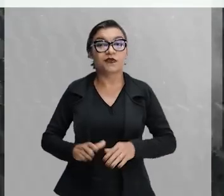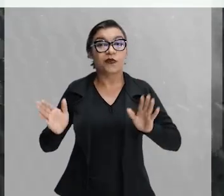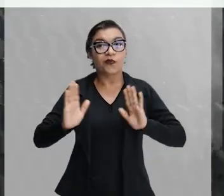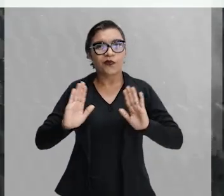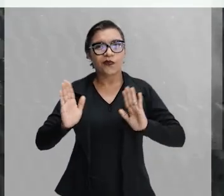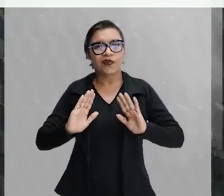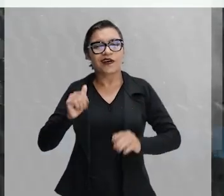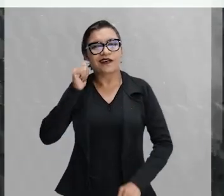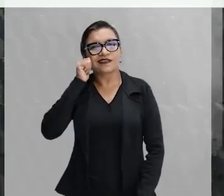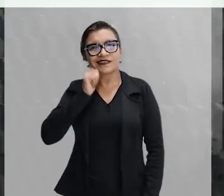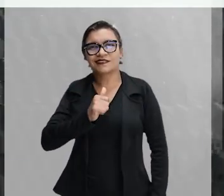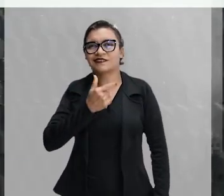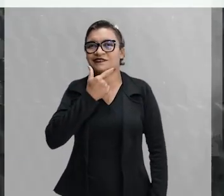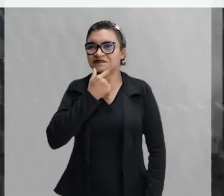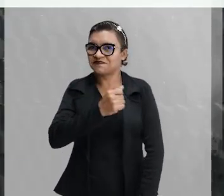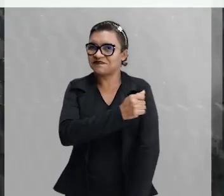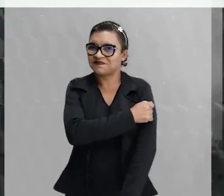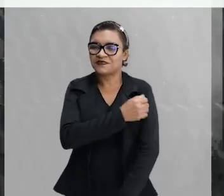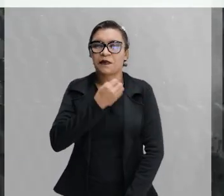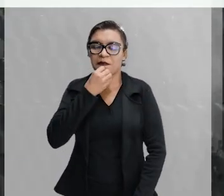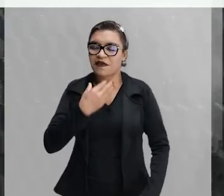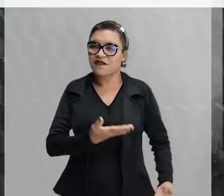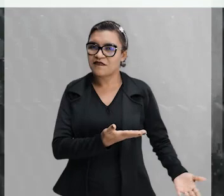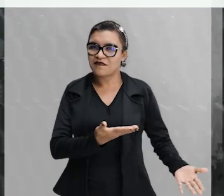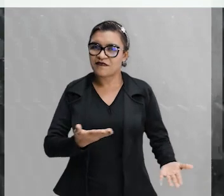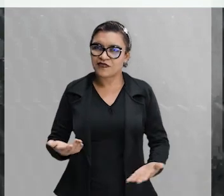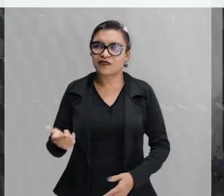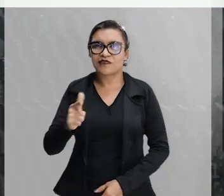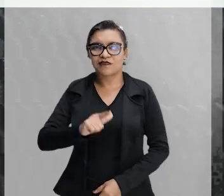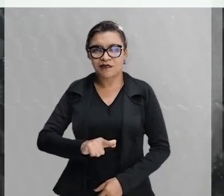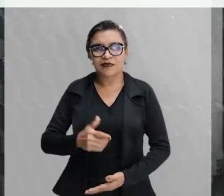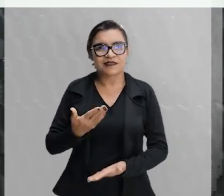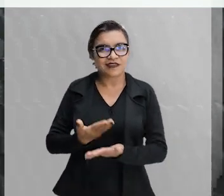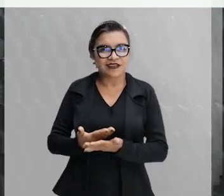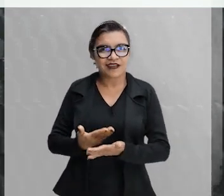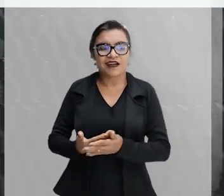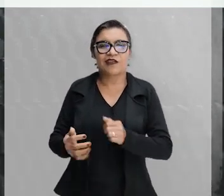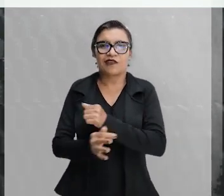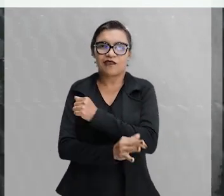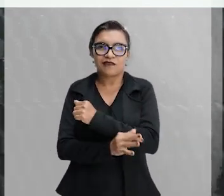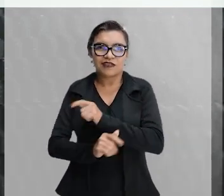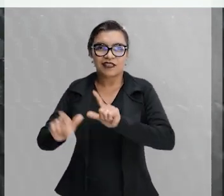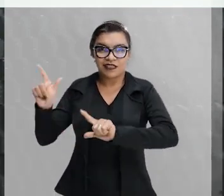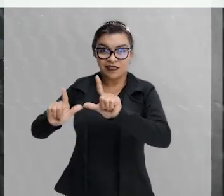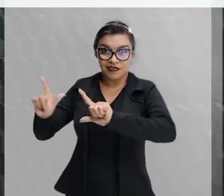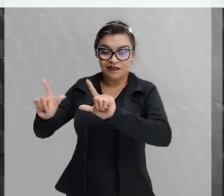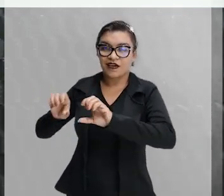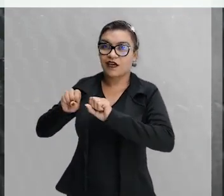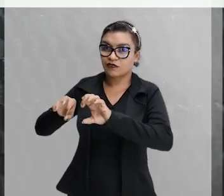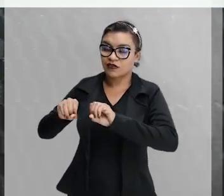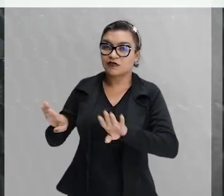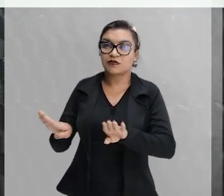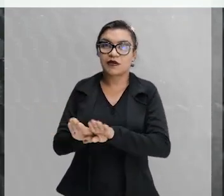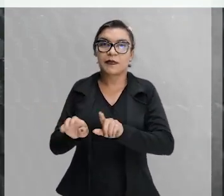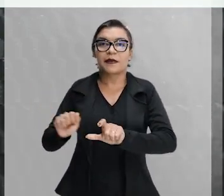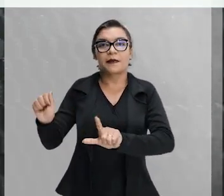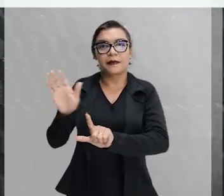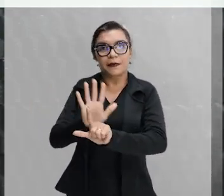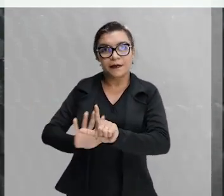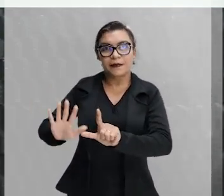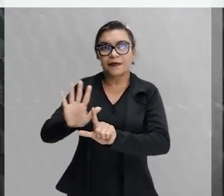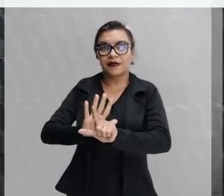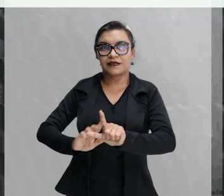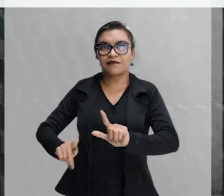Olá, aluna! Olá, aluno! Bem-vindo a mais uma aula de Física, aqui pela TV Educação e também pela plataforma Gonçalves